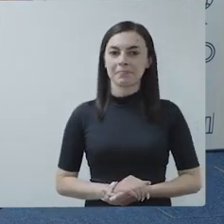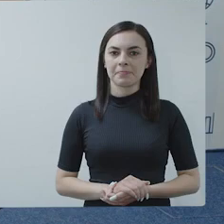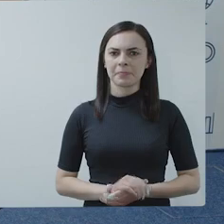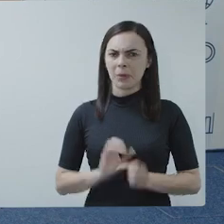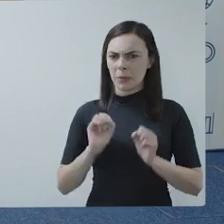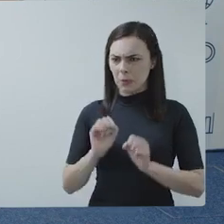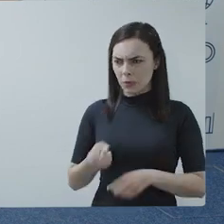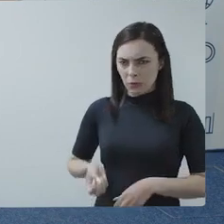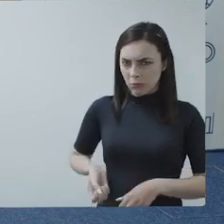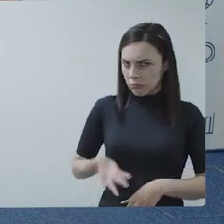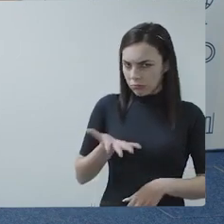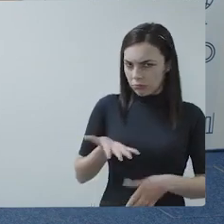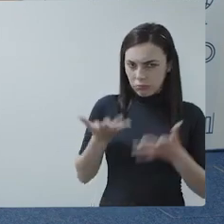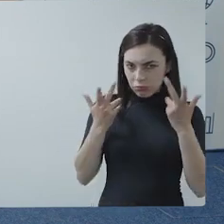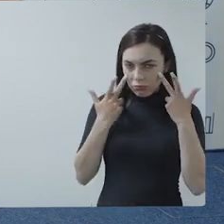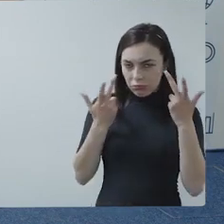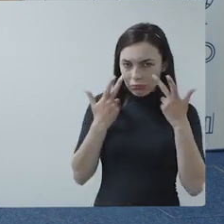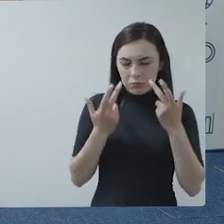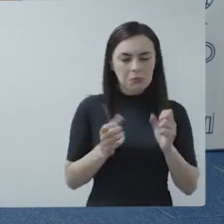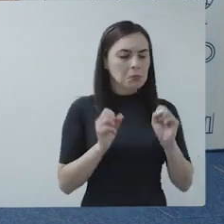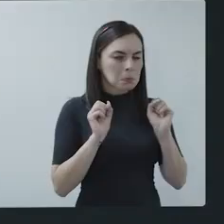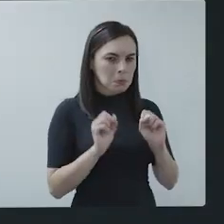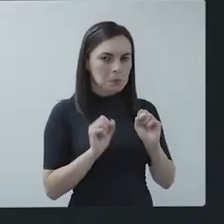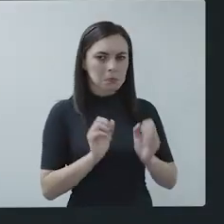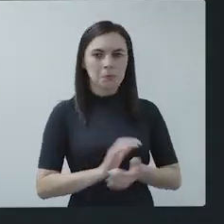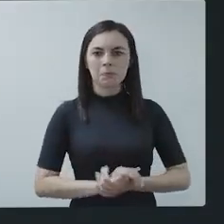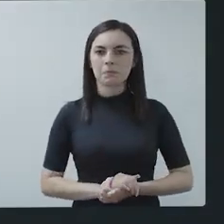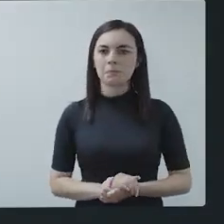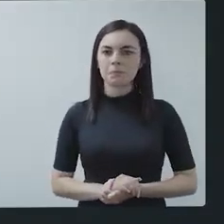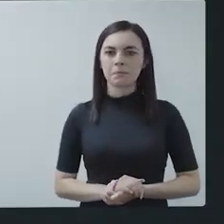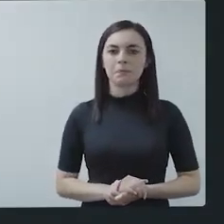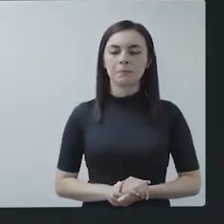Posso só jogar assim, né? Onde você quiser acertar.